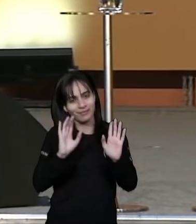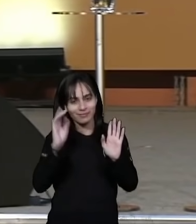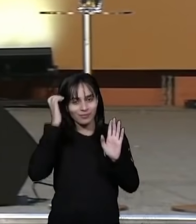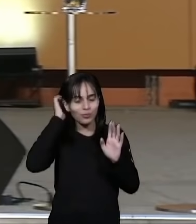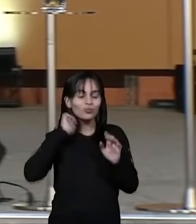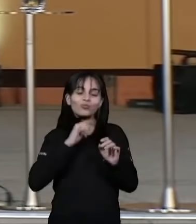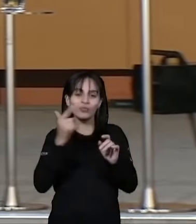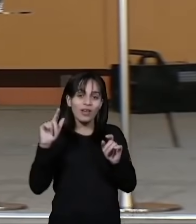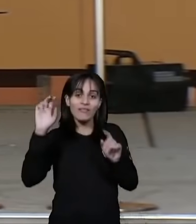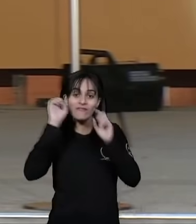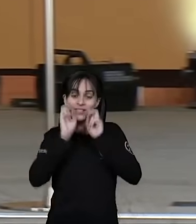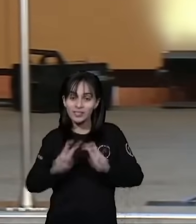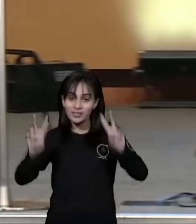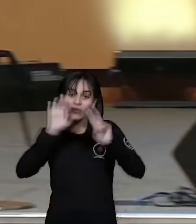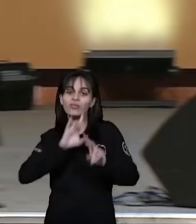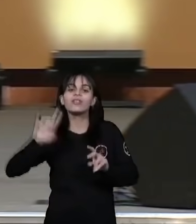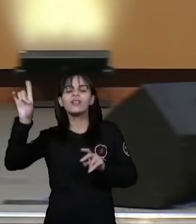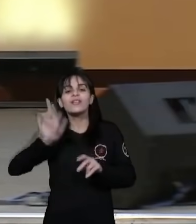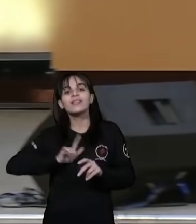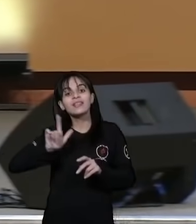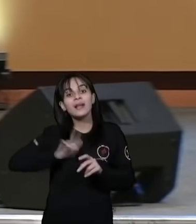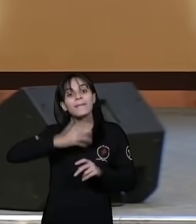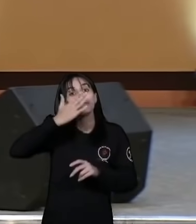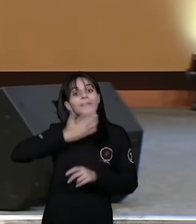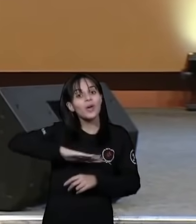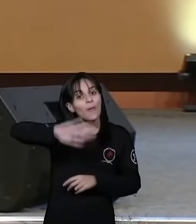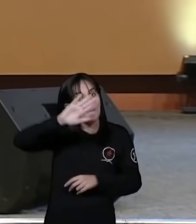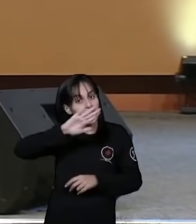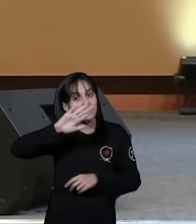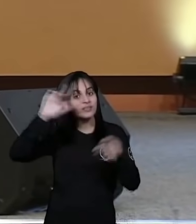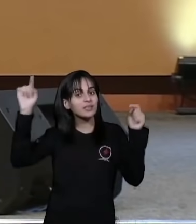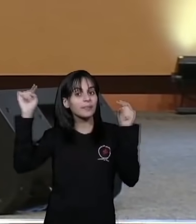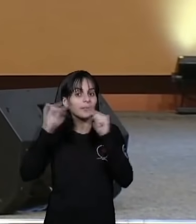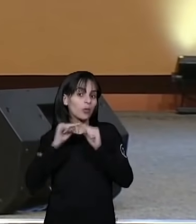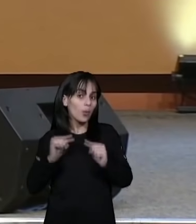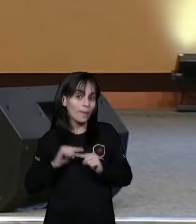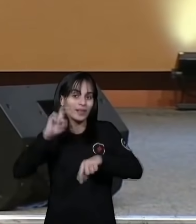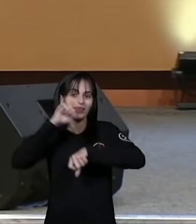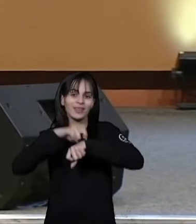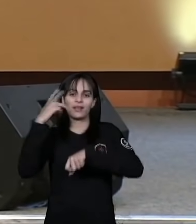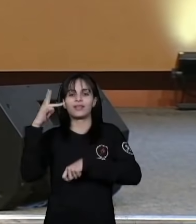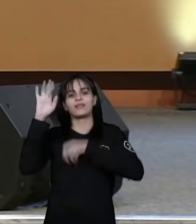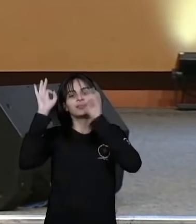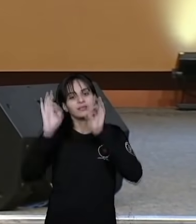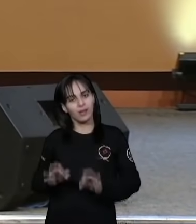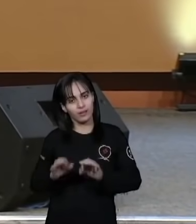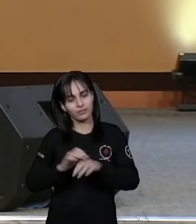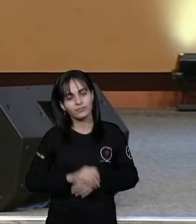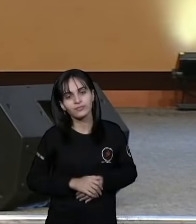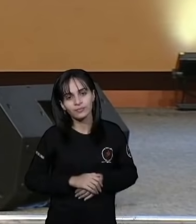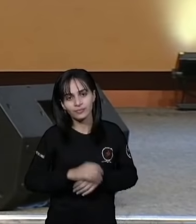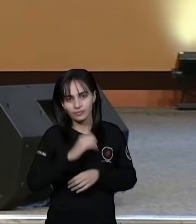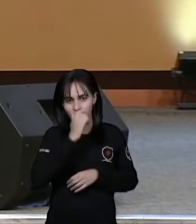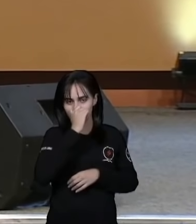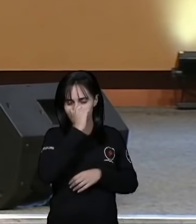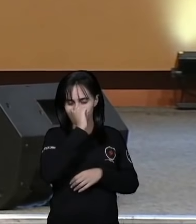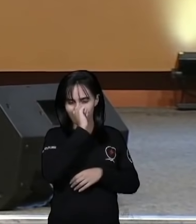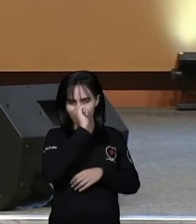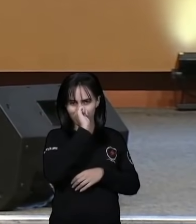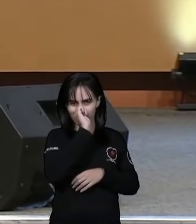muito tempo no prisma de Deus existem promessas que se manifestam no tempo certo